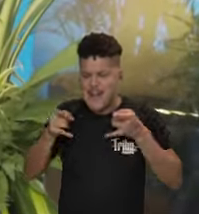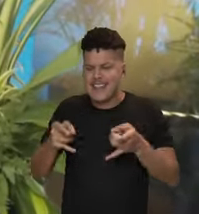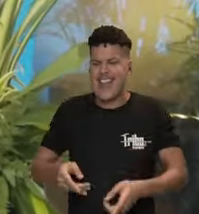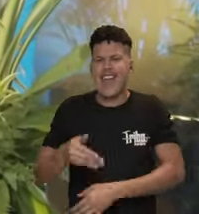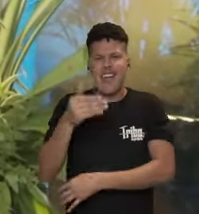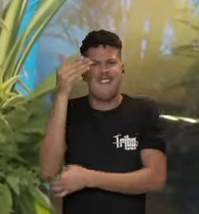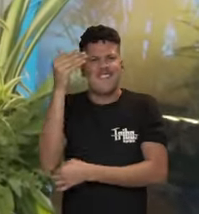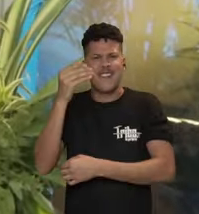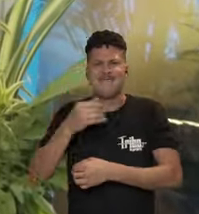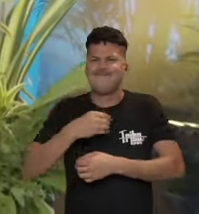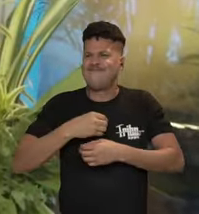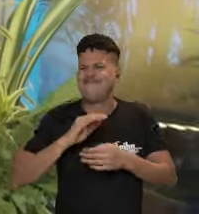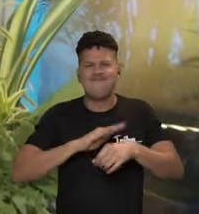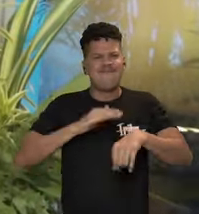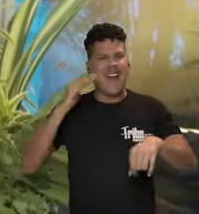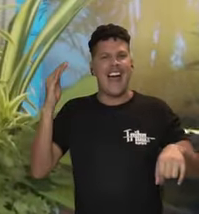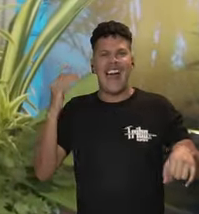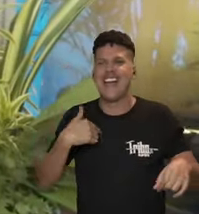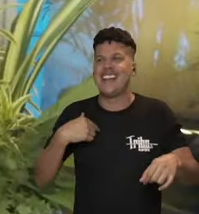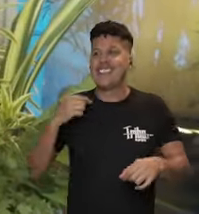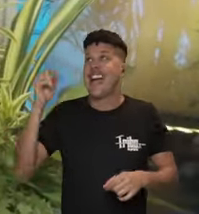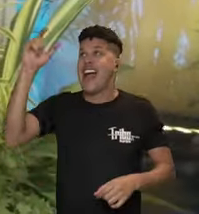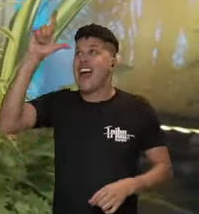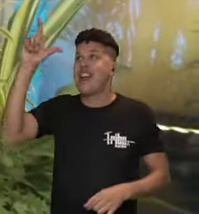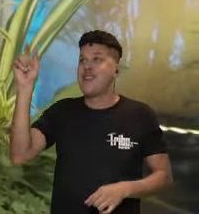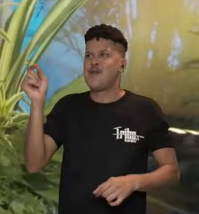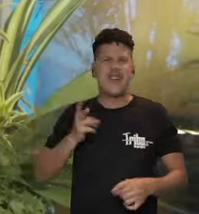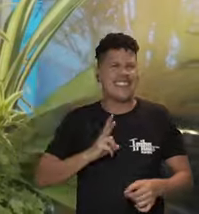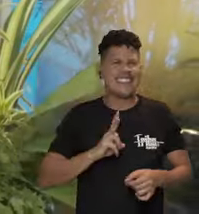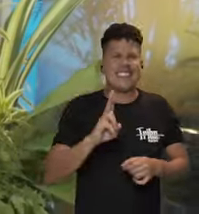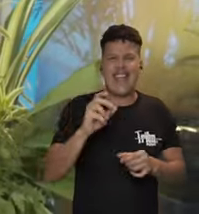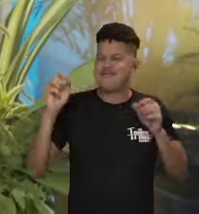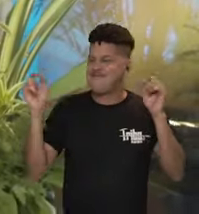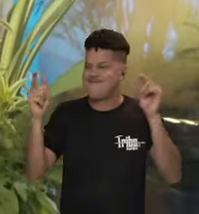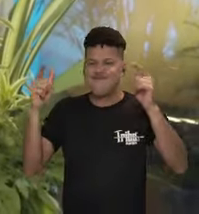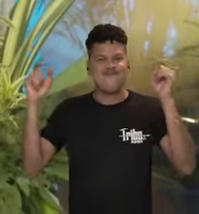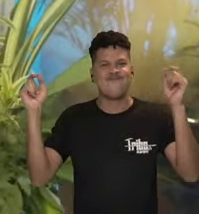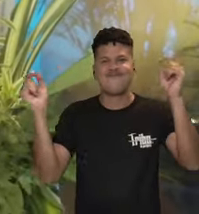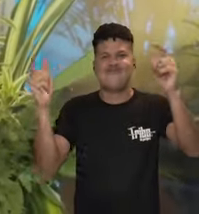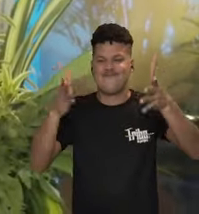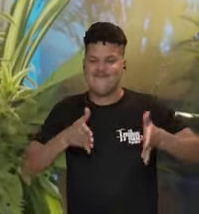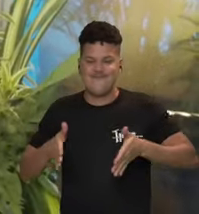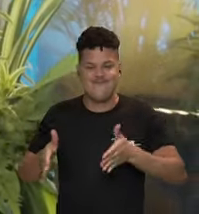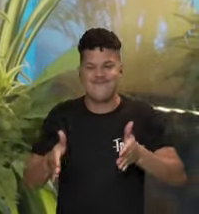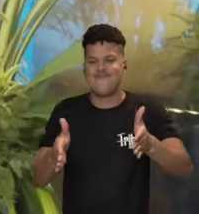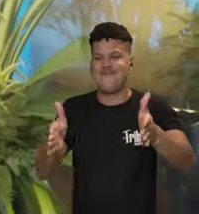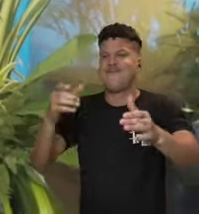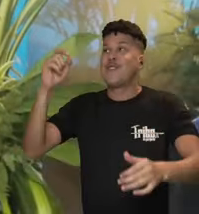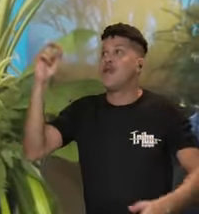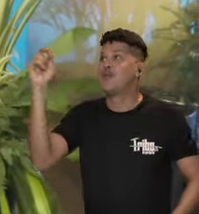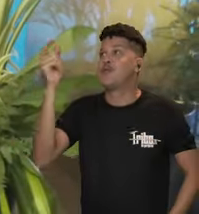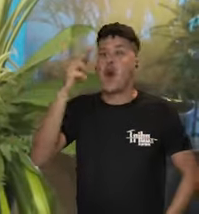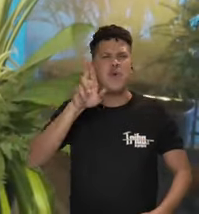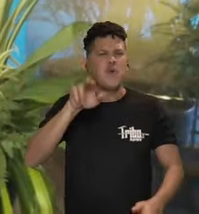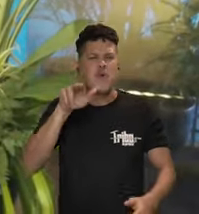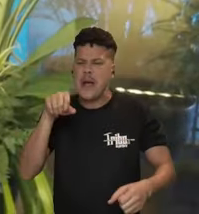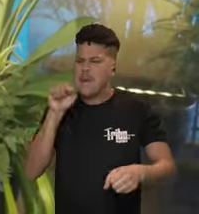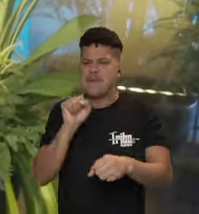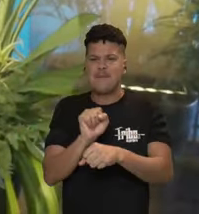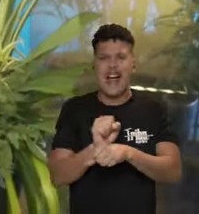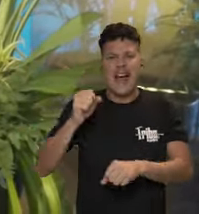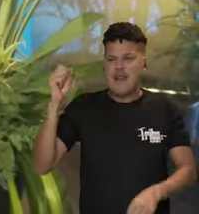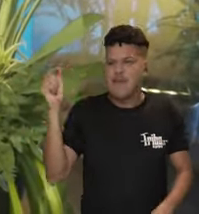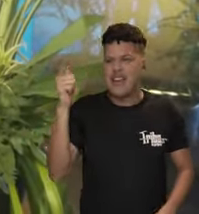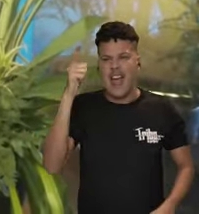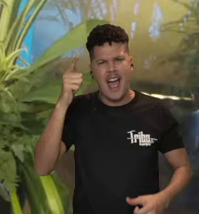multipliquem. E que a lua sempre ilumine nossos caminhos. E que o sol nunca deixe de brilhar pra nós. Hoje as asas de